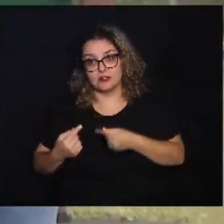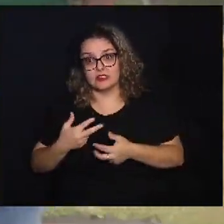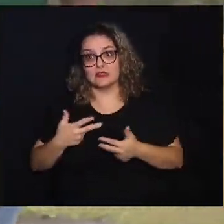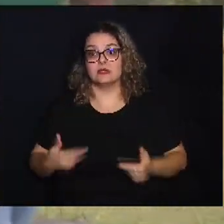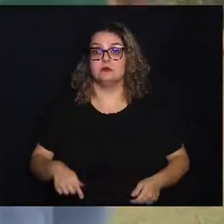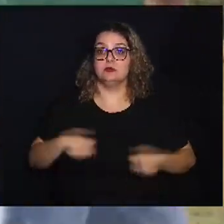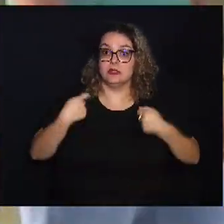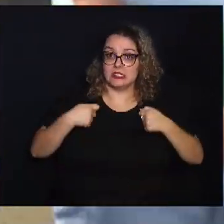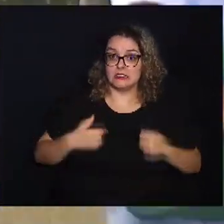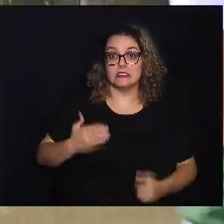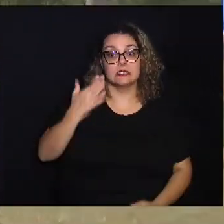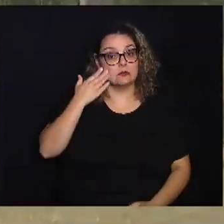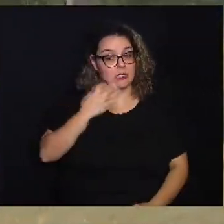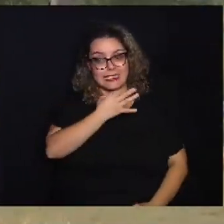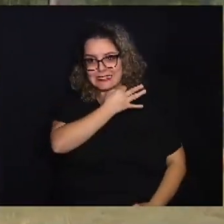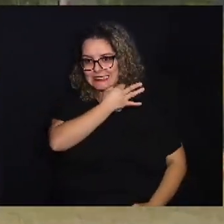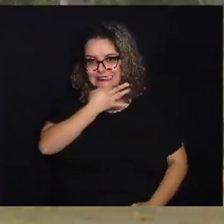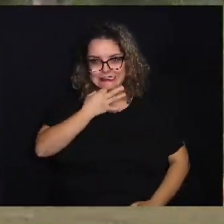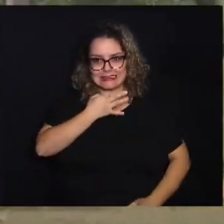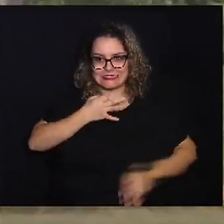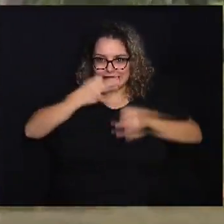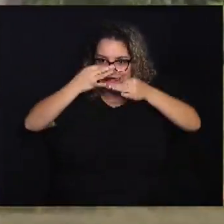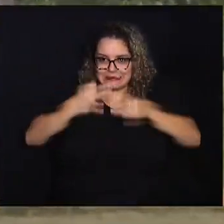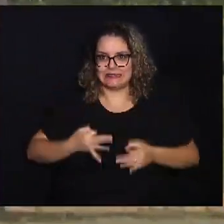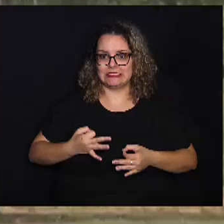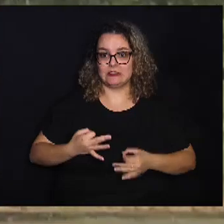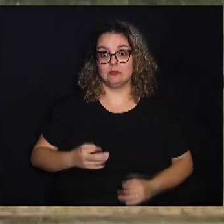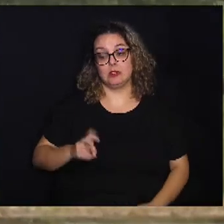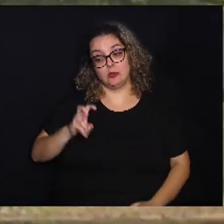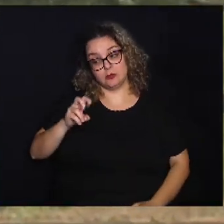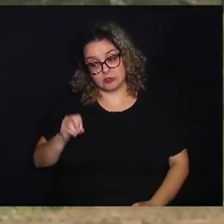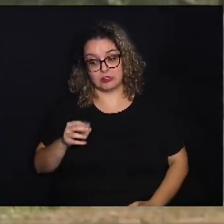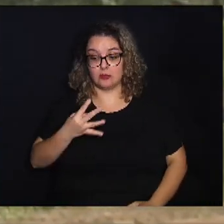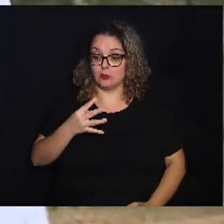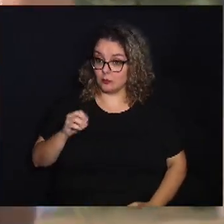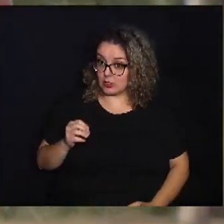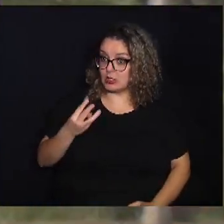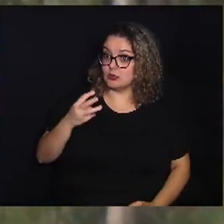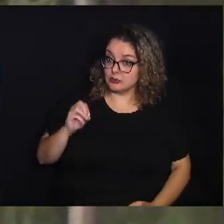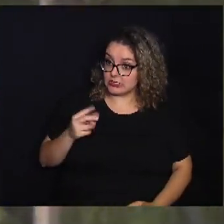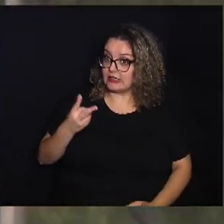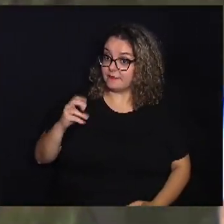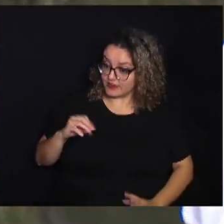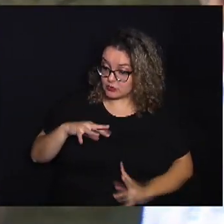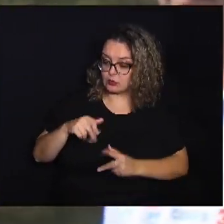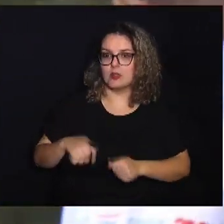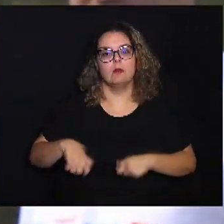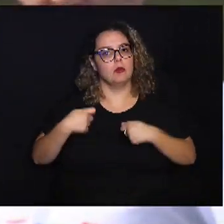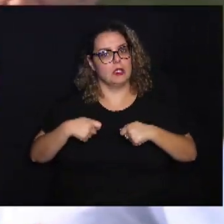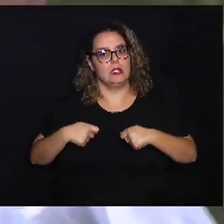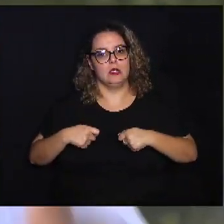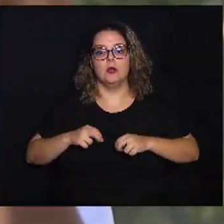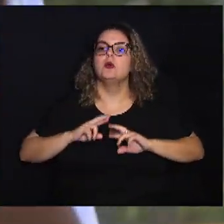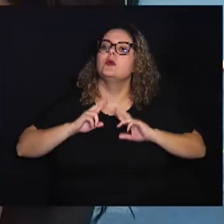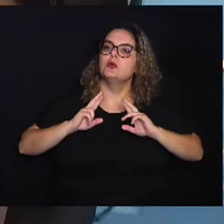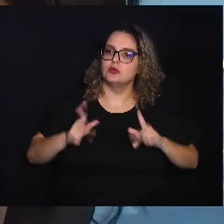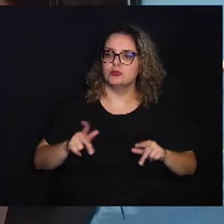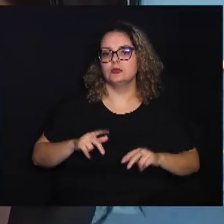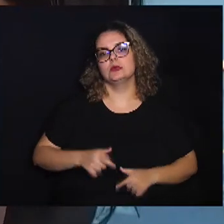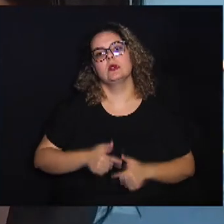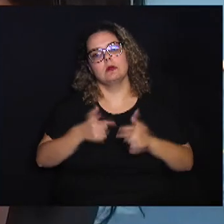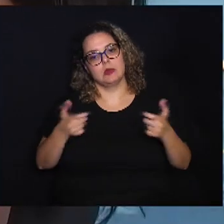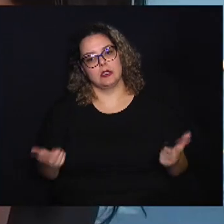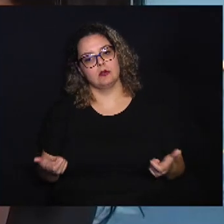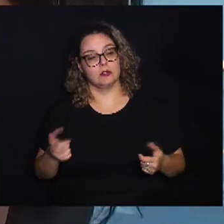é excelência. Para estar entre os 50, os 40, os 30, 20 do mundo, você tem que fazer algo diferente do que a maioria